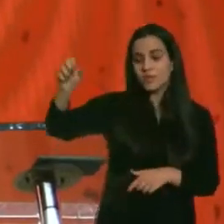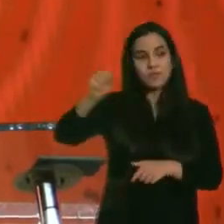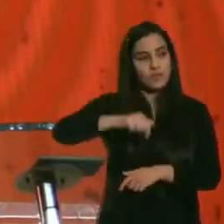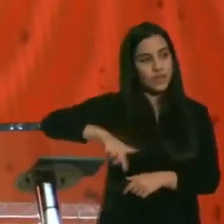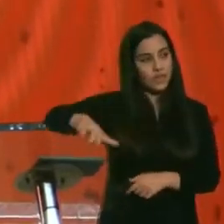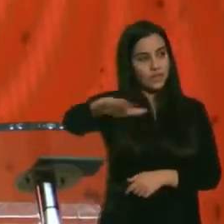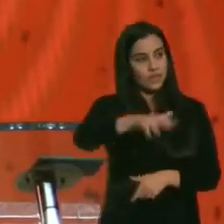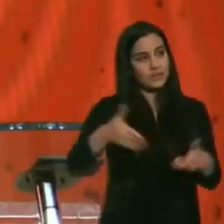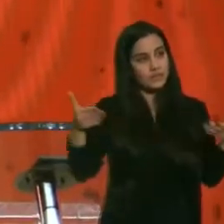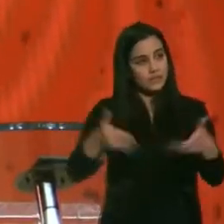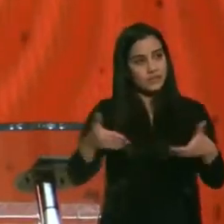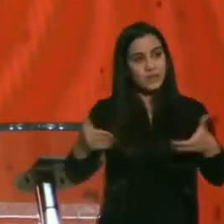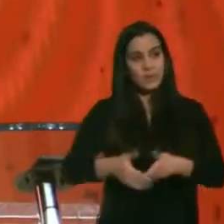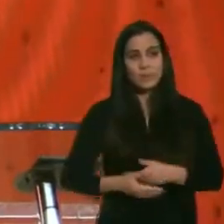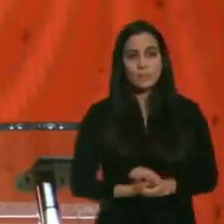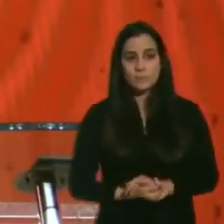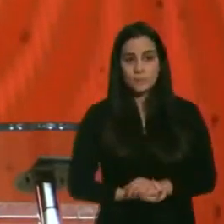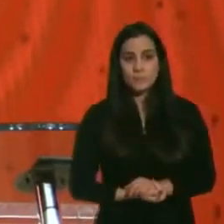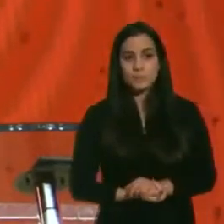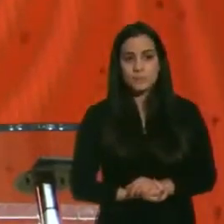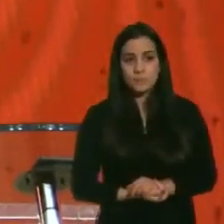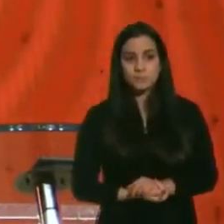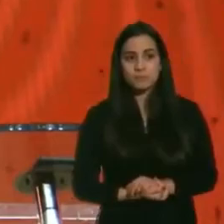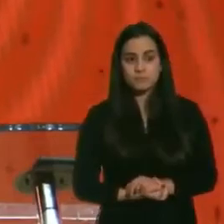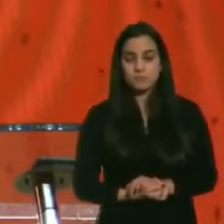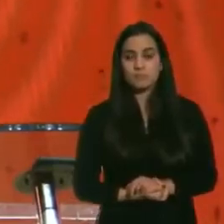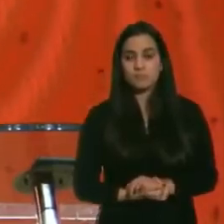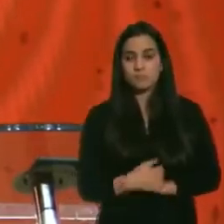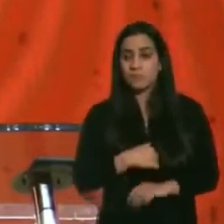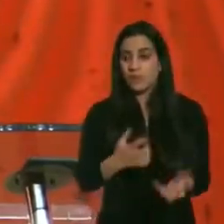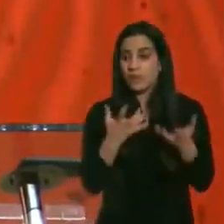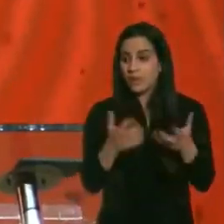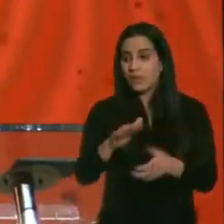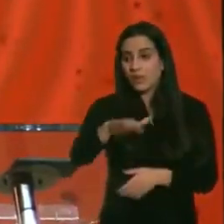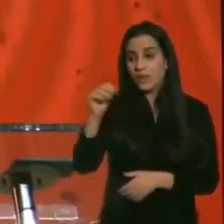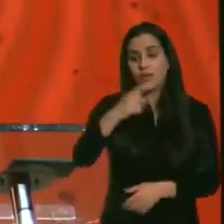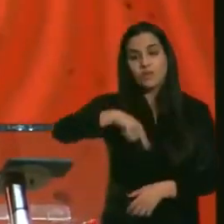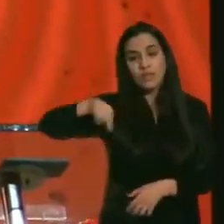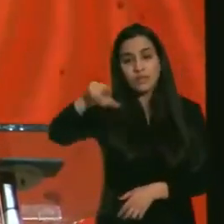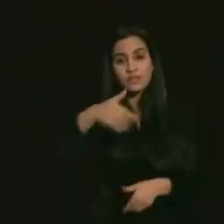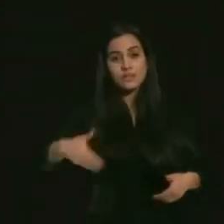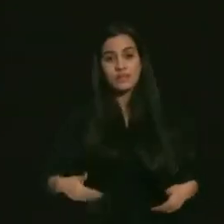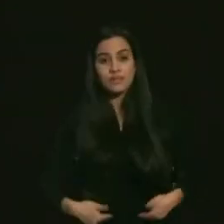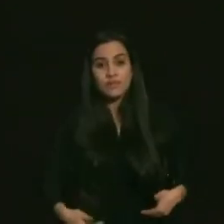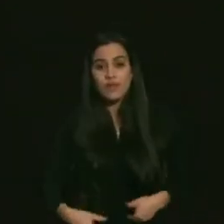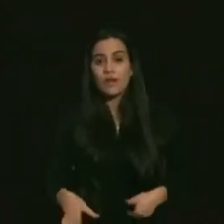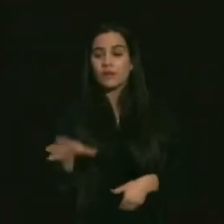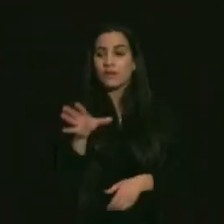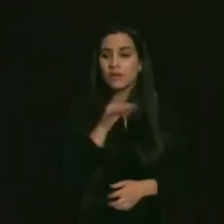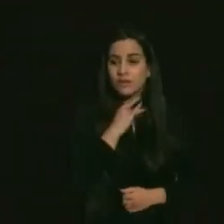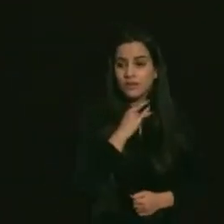casa. Eu quero convocar os famintos, os sedentos.